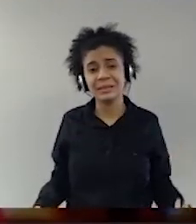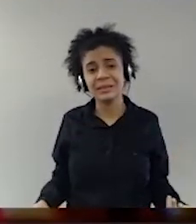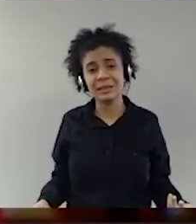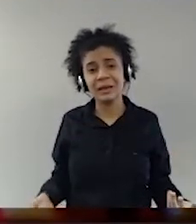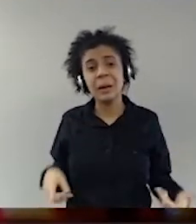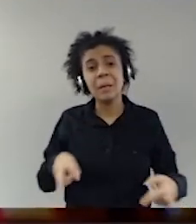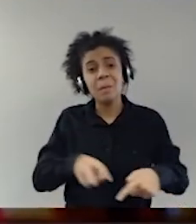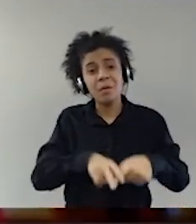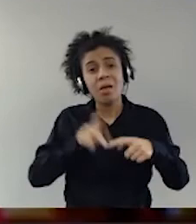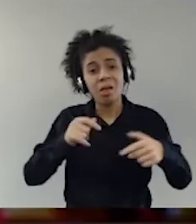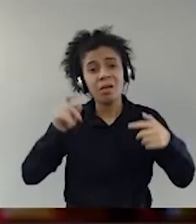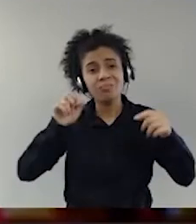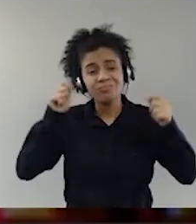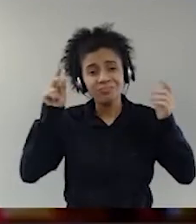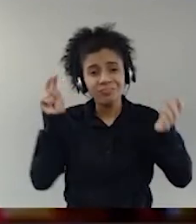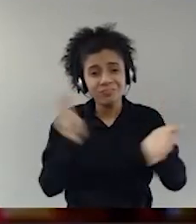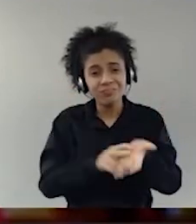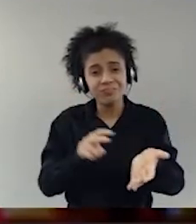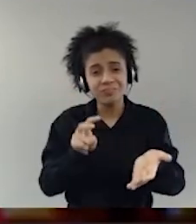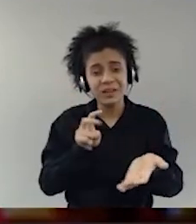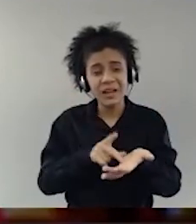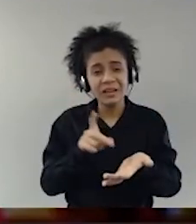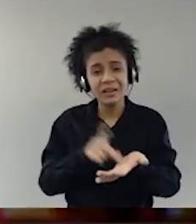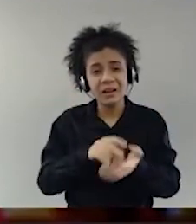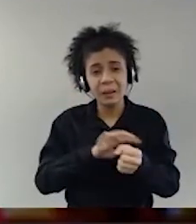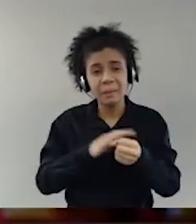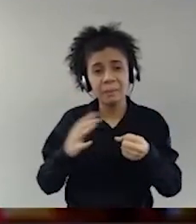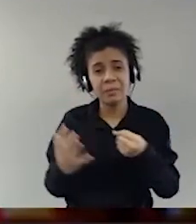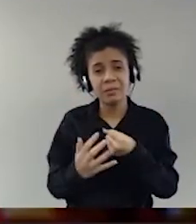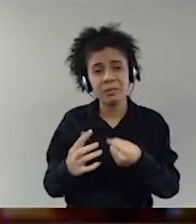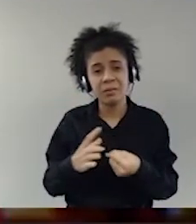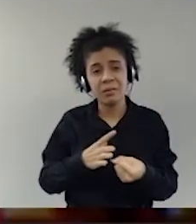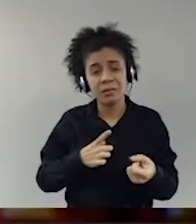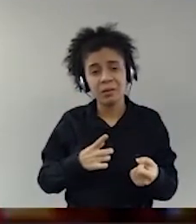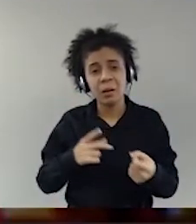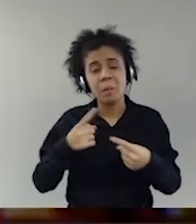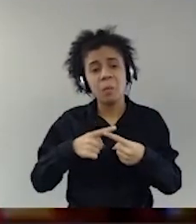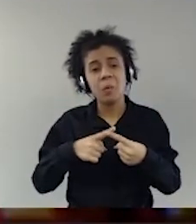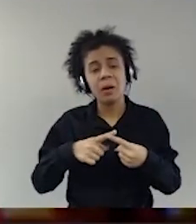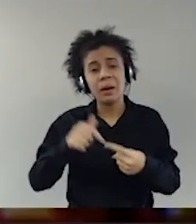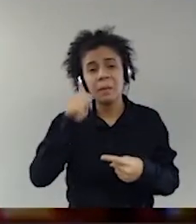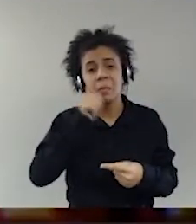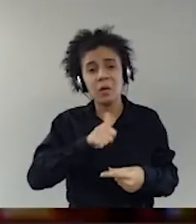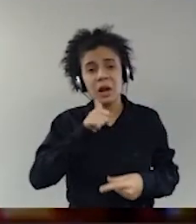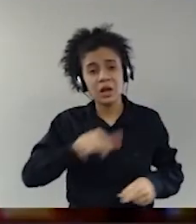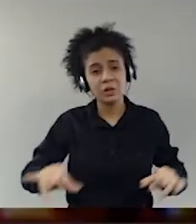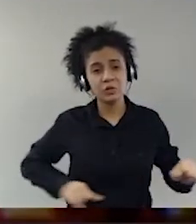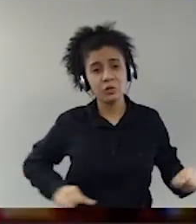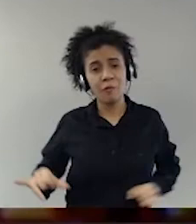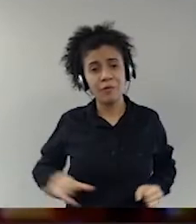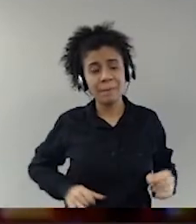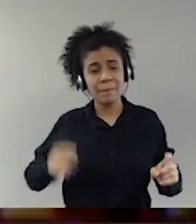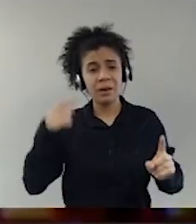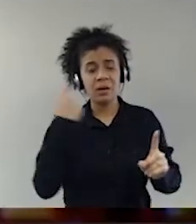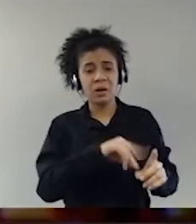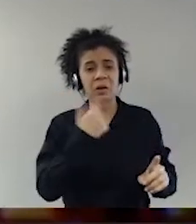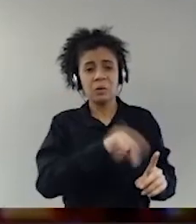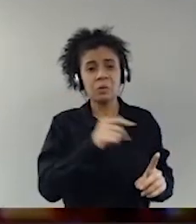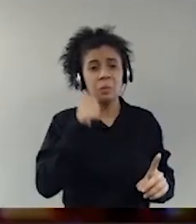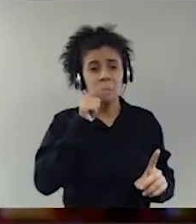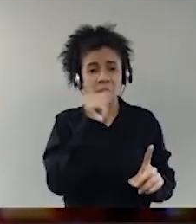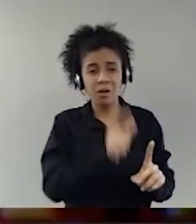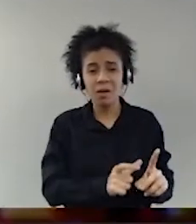real pandemia existente a se falar com relação à violência contra a mulher, que o confinamento de hoje